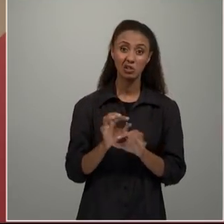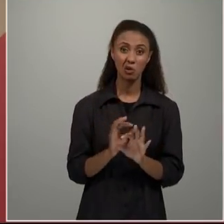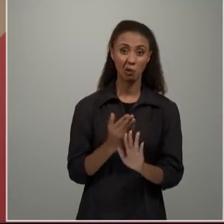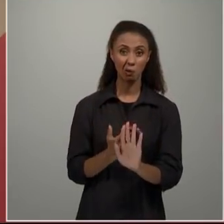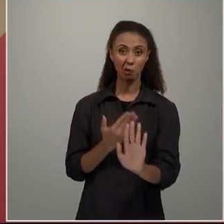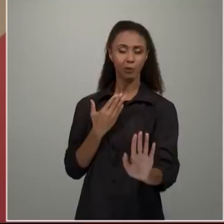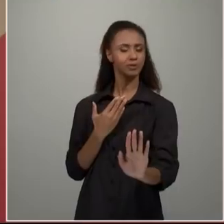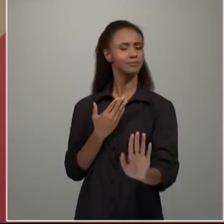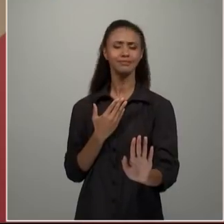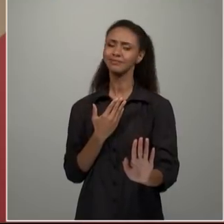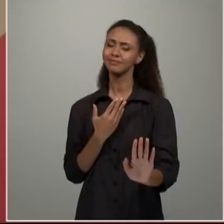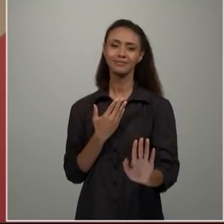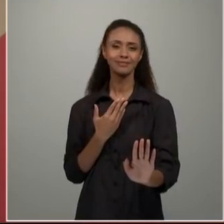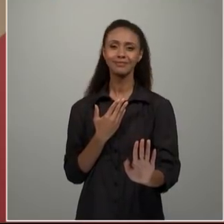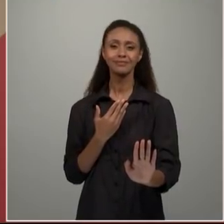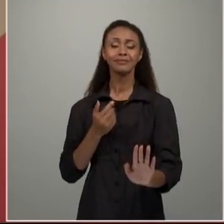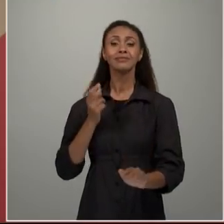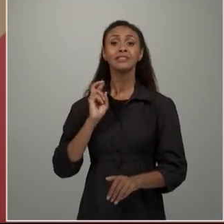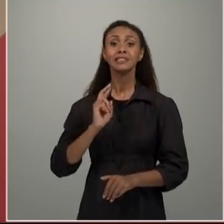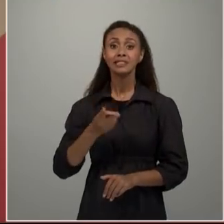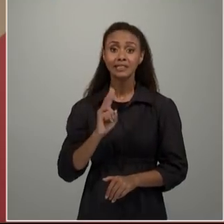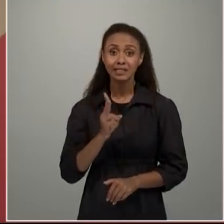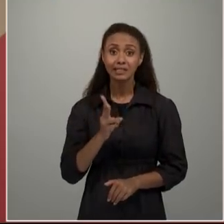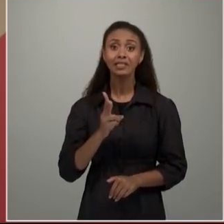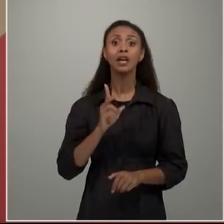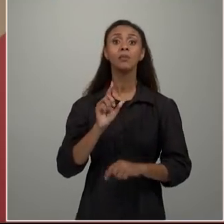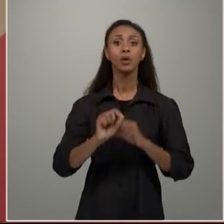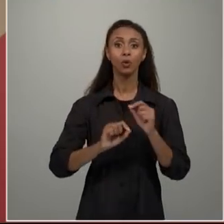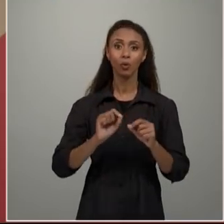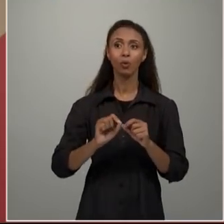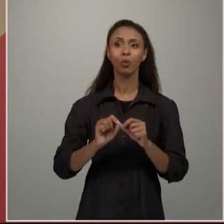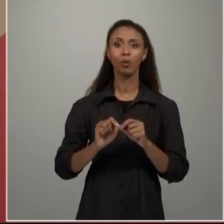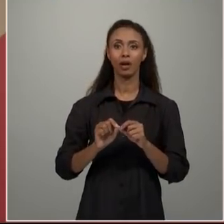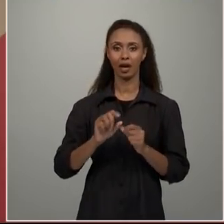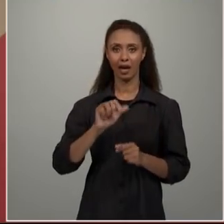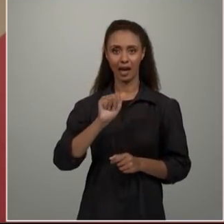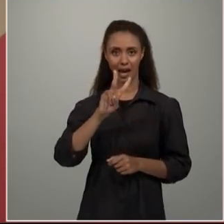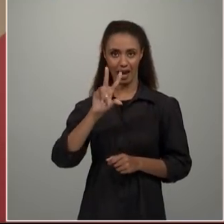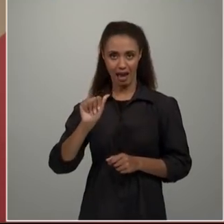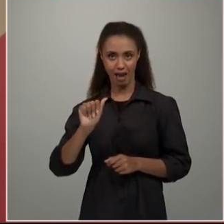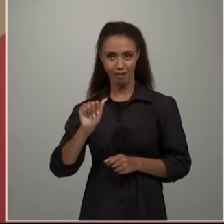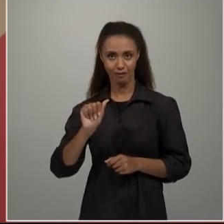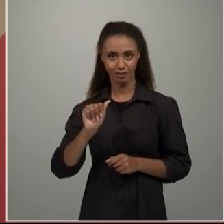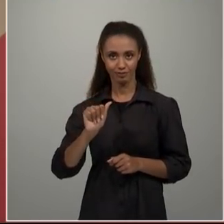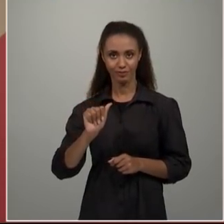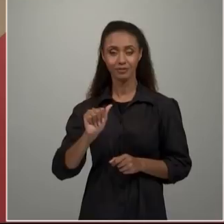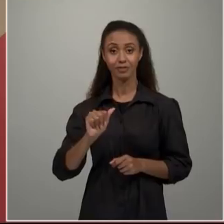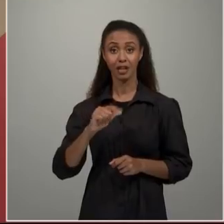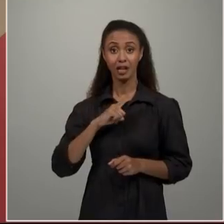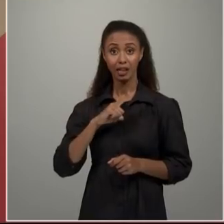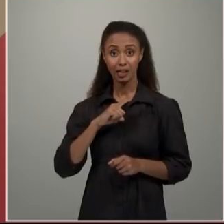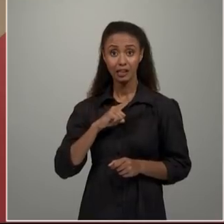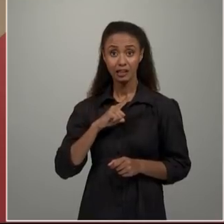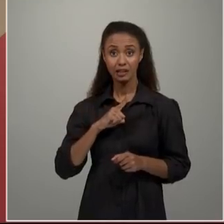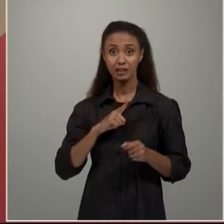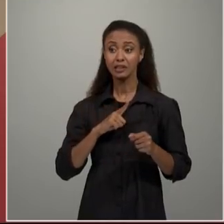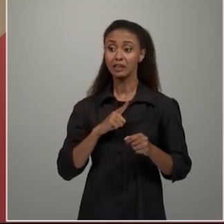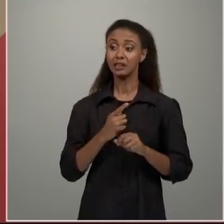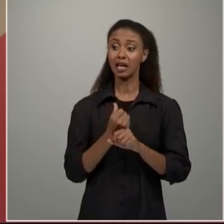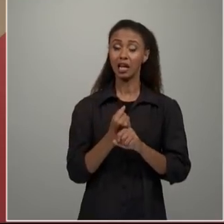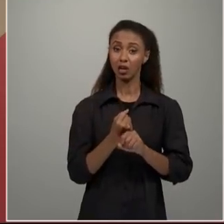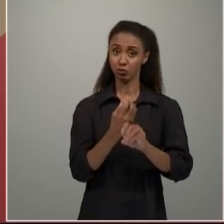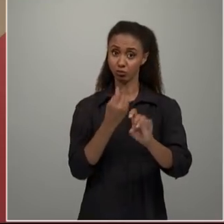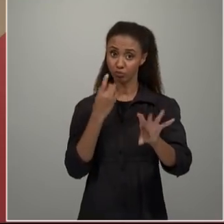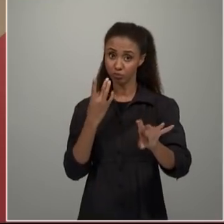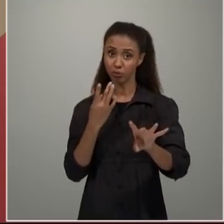é eu acho que a cada a cada movimento nosso que você vê no ava pensa que a gente fez pensando pra você e aí às vezes tem coisas